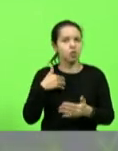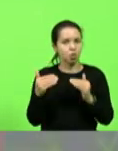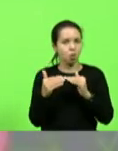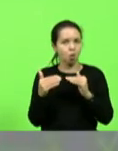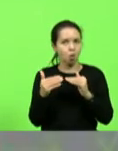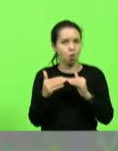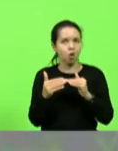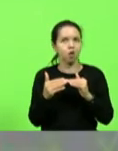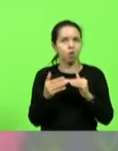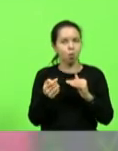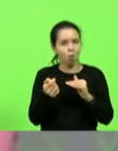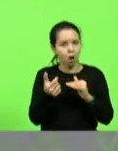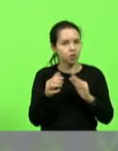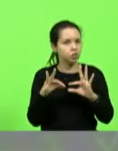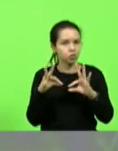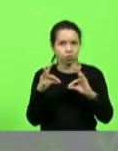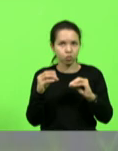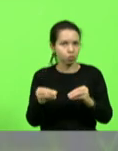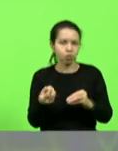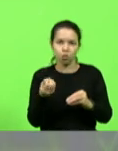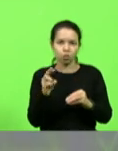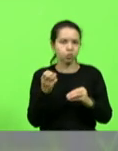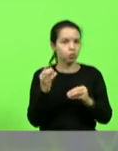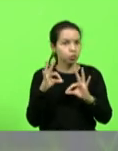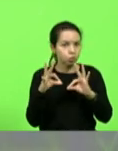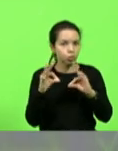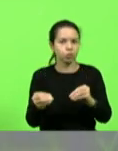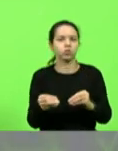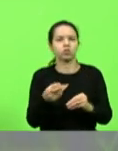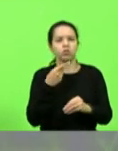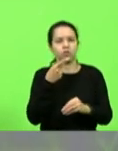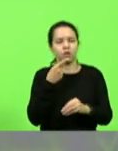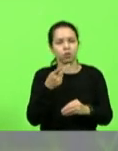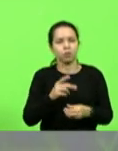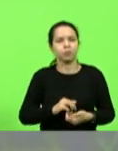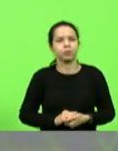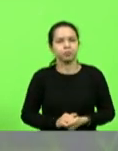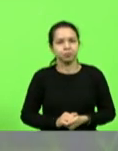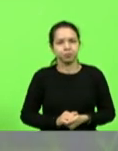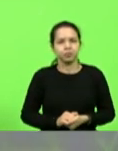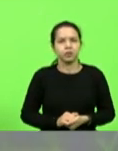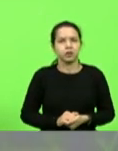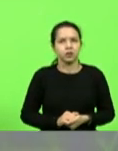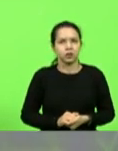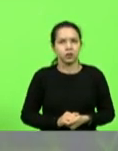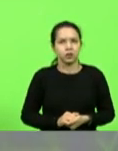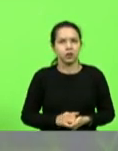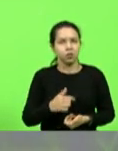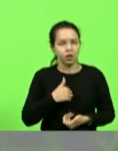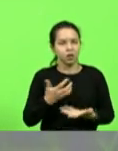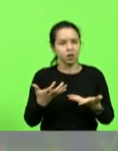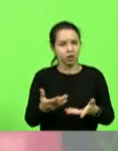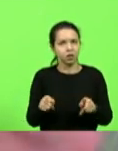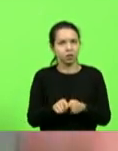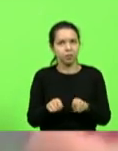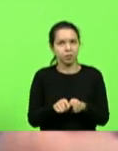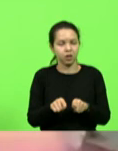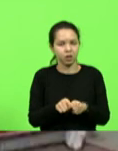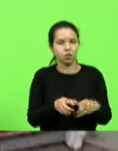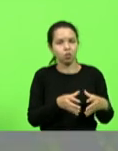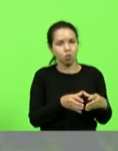com praticamente tudo, ou tudo o que foi dito. Então, eu queria trazer da parte do Ministério Público,